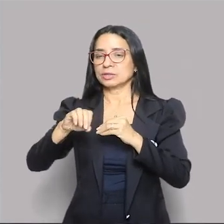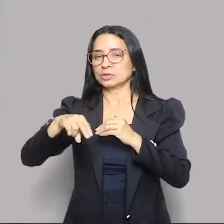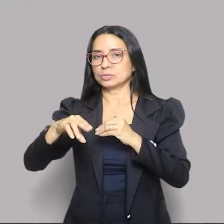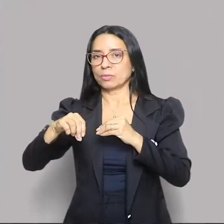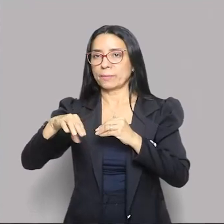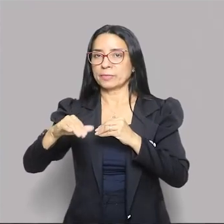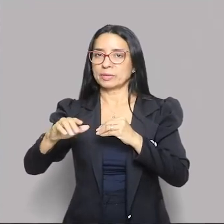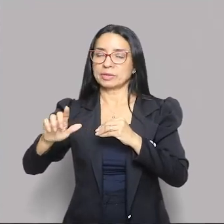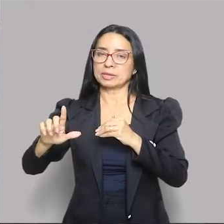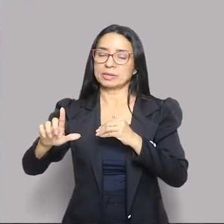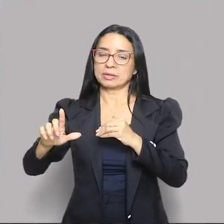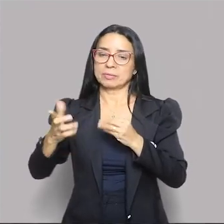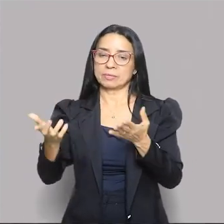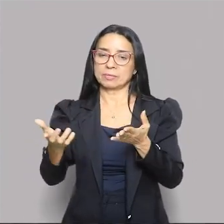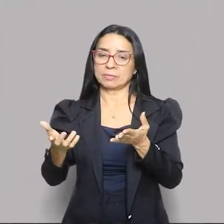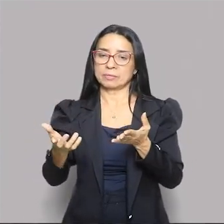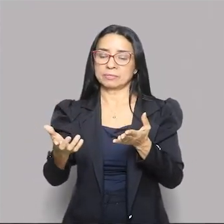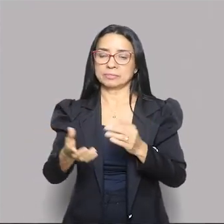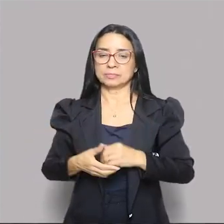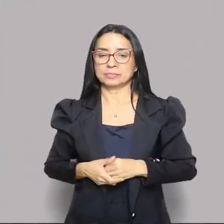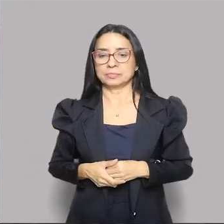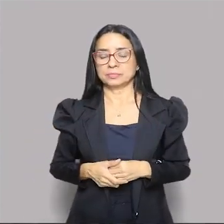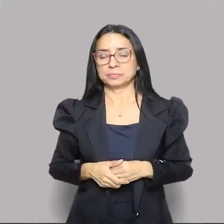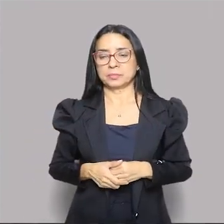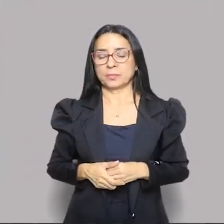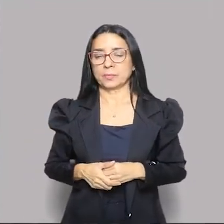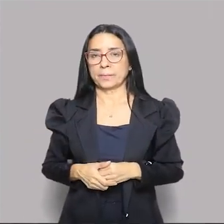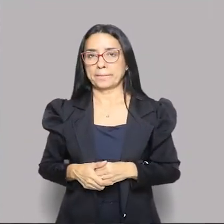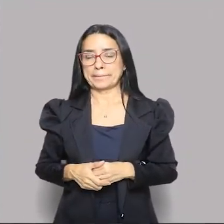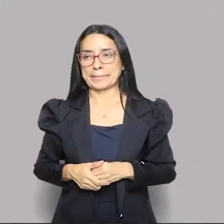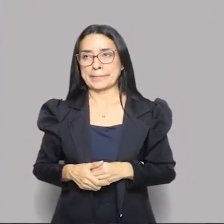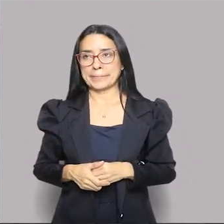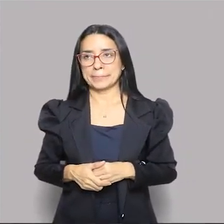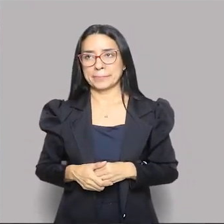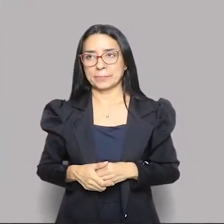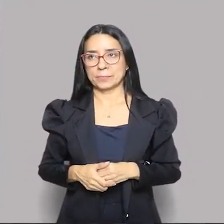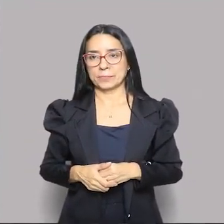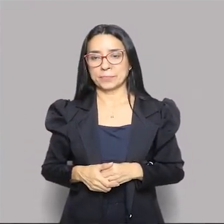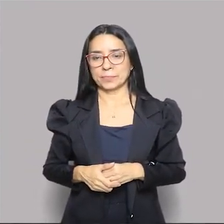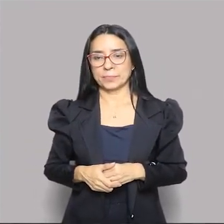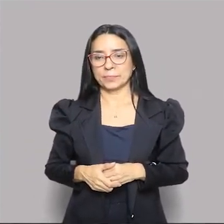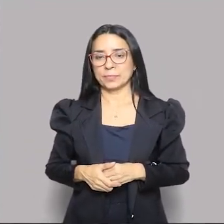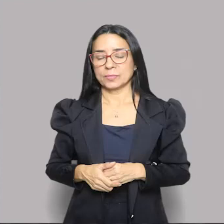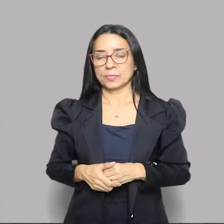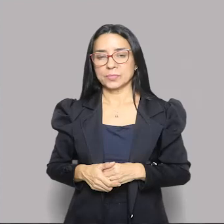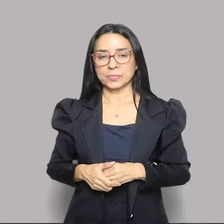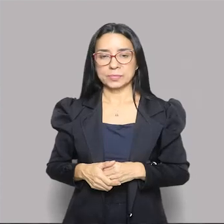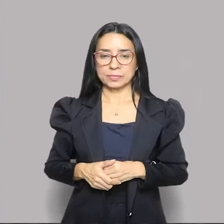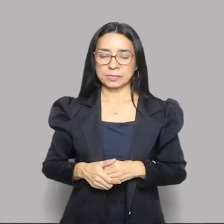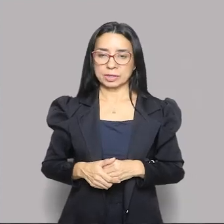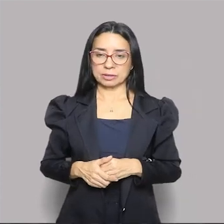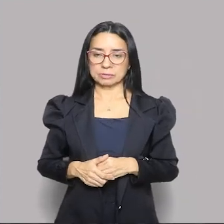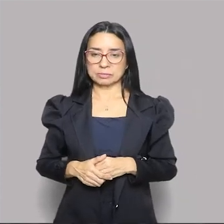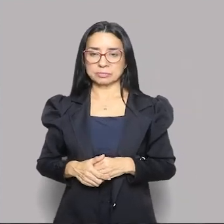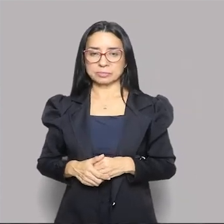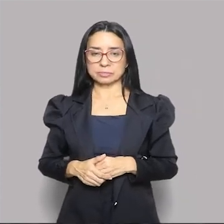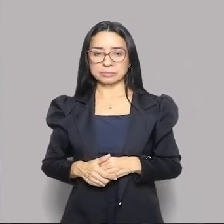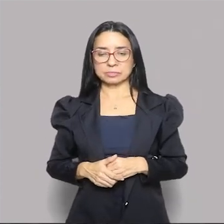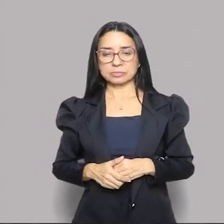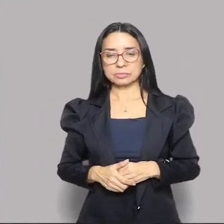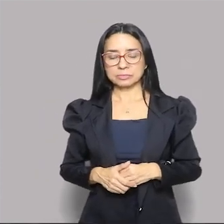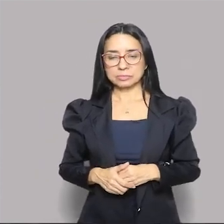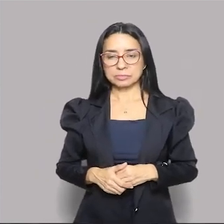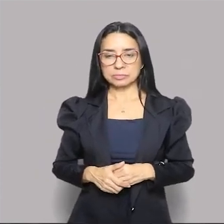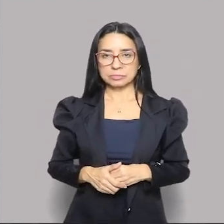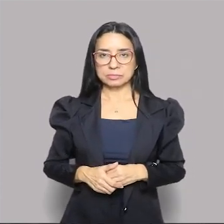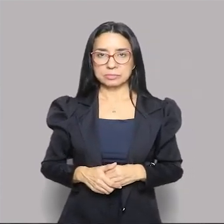seus estudos sociológicos, em seus estudos sobre a sociedade, né? Então, explica que os recursos culturais são,